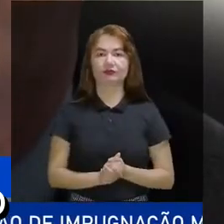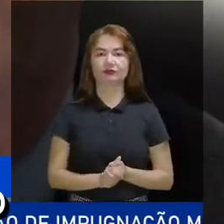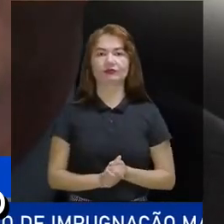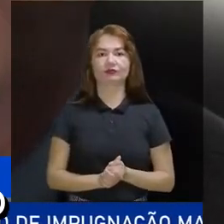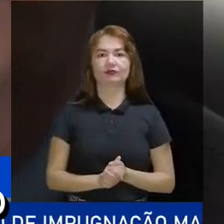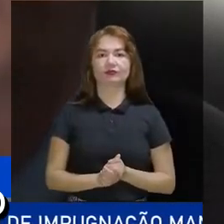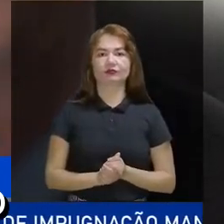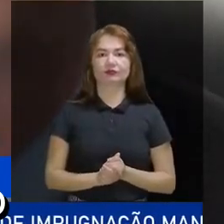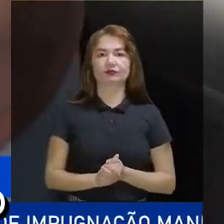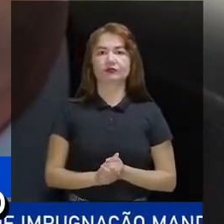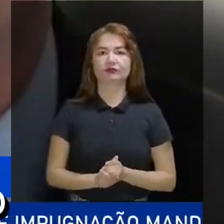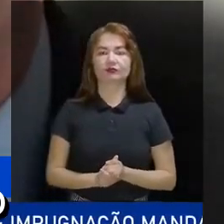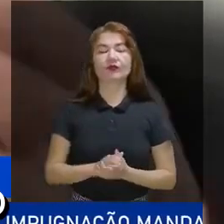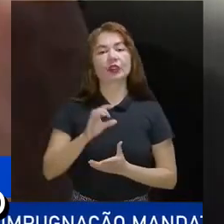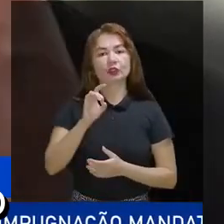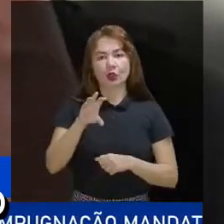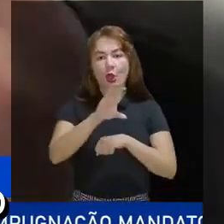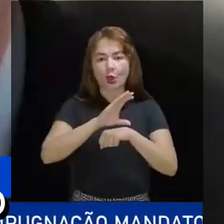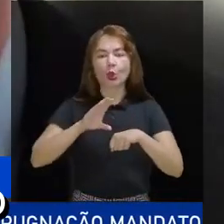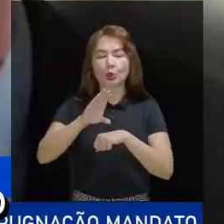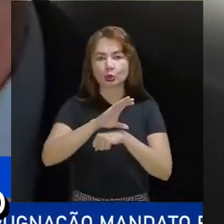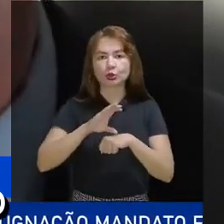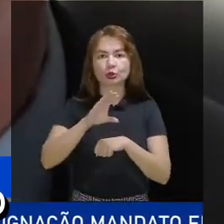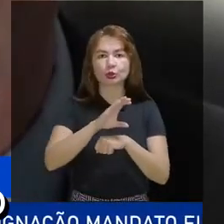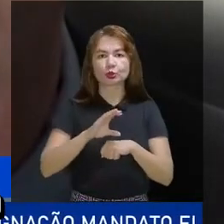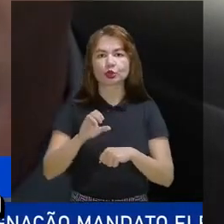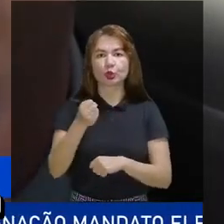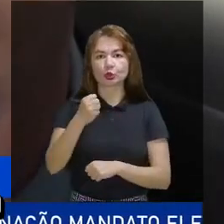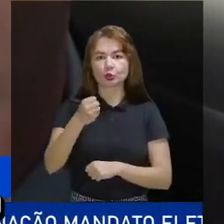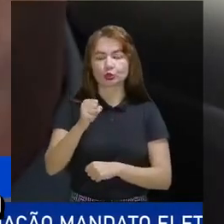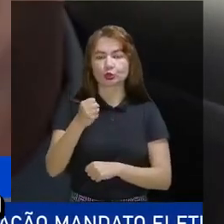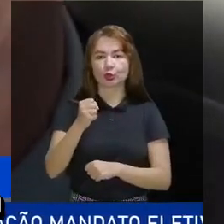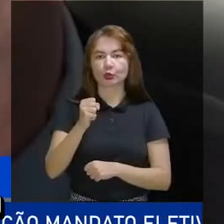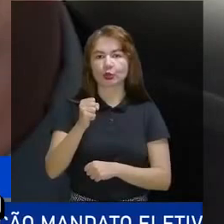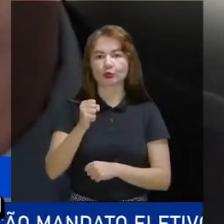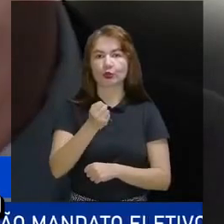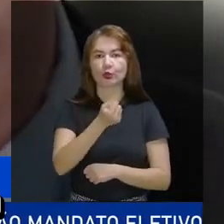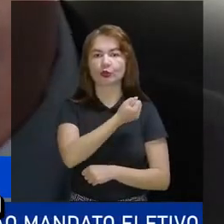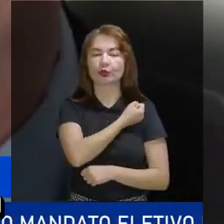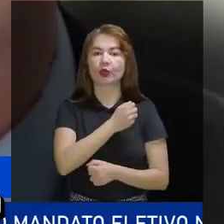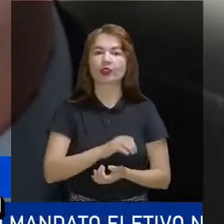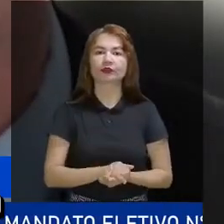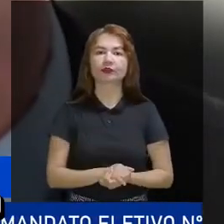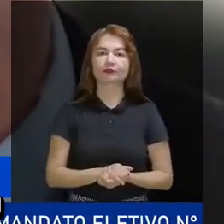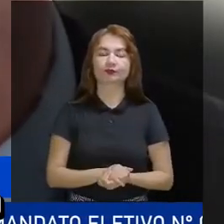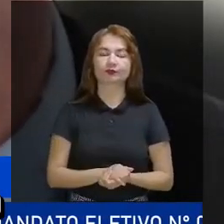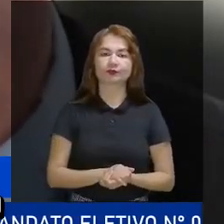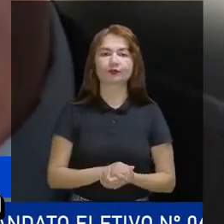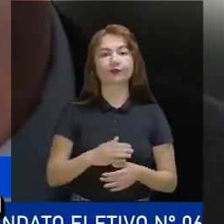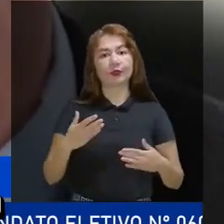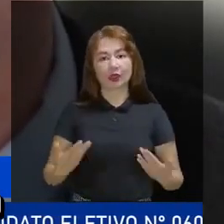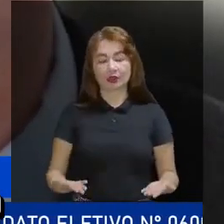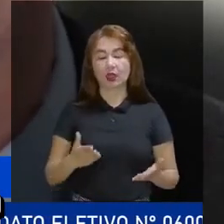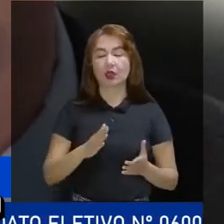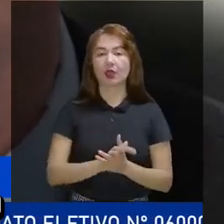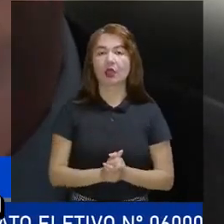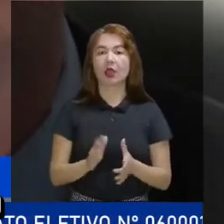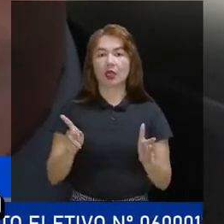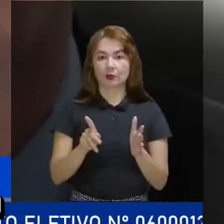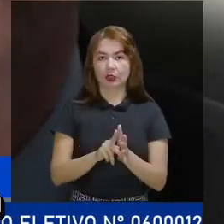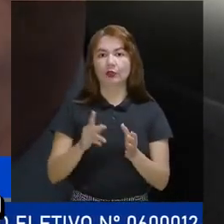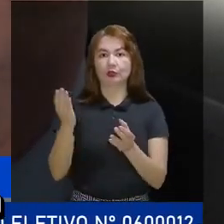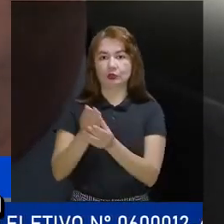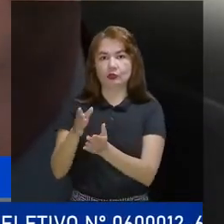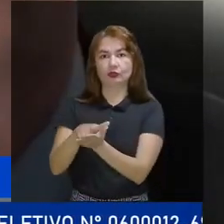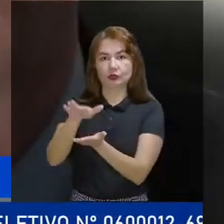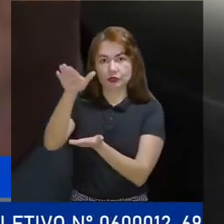está na Constituição Federal da República Brasileira de 88 fica sujeito a ser apurado em sede de AIME, e a hipótese trazida aos autos ali